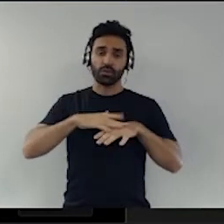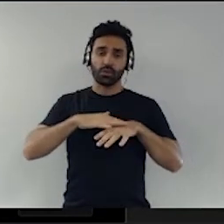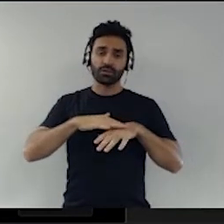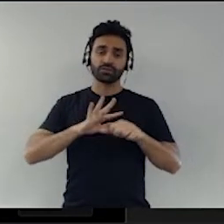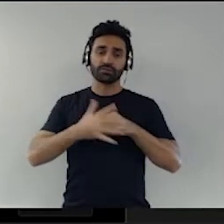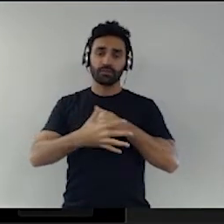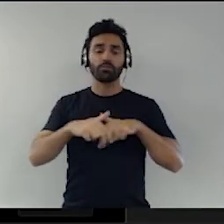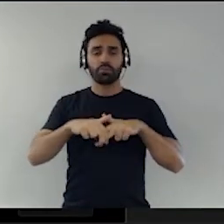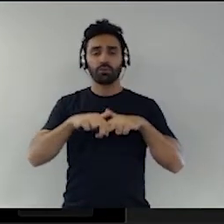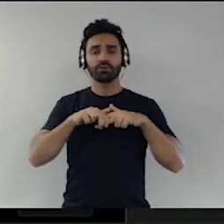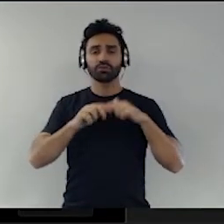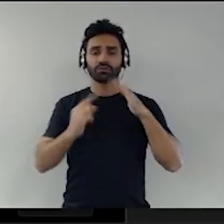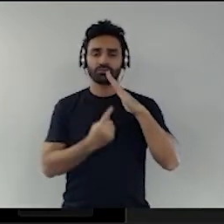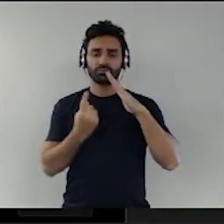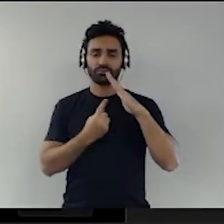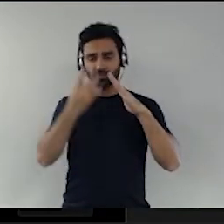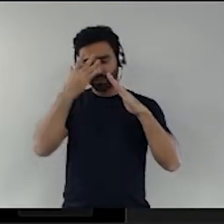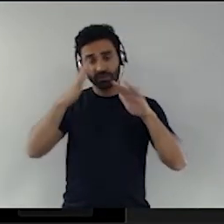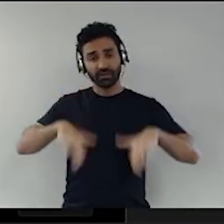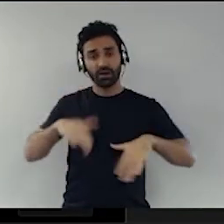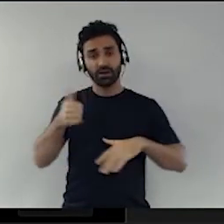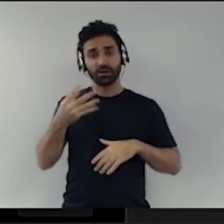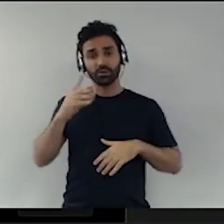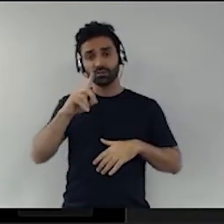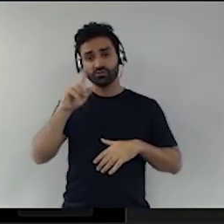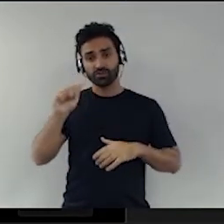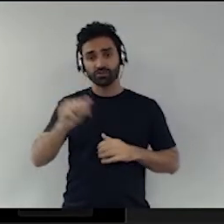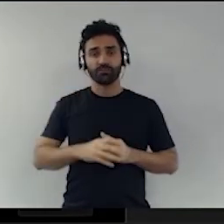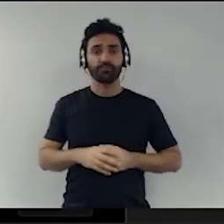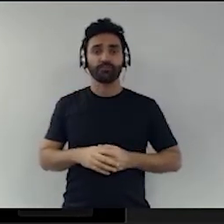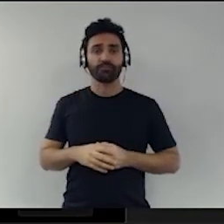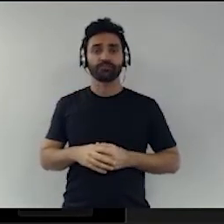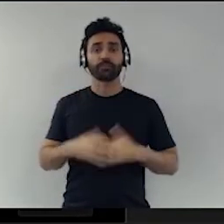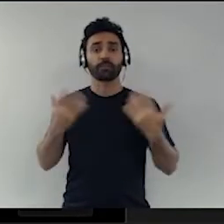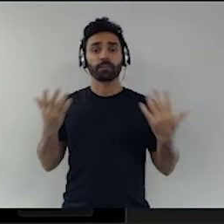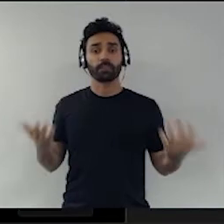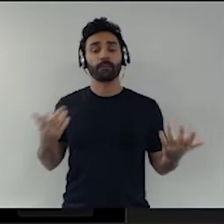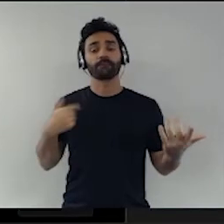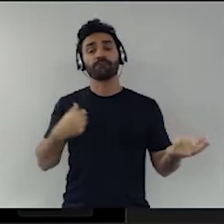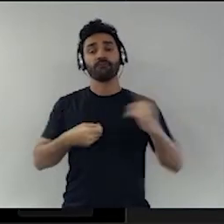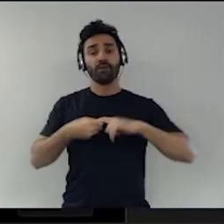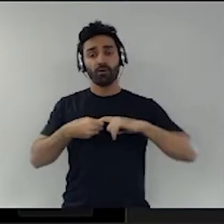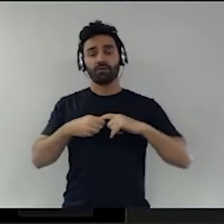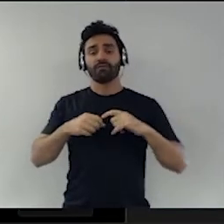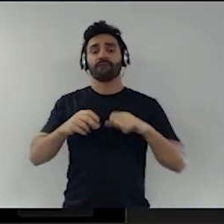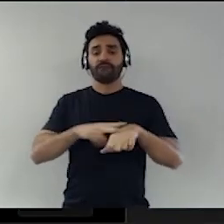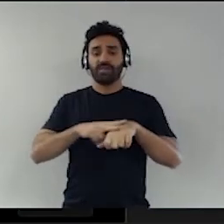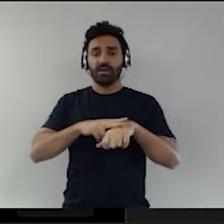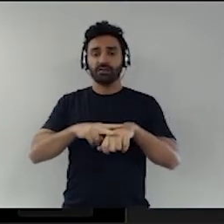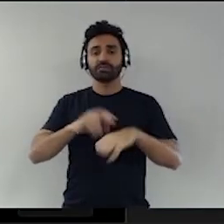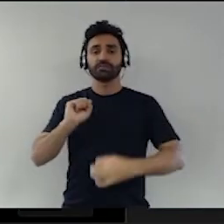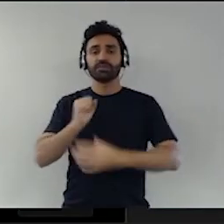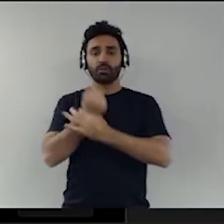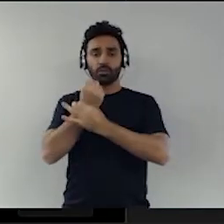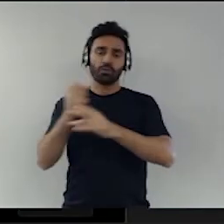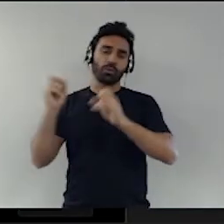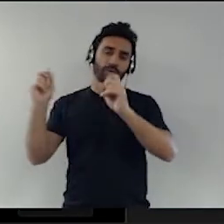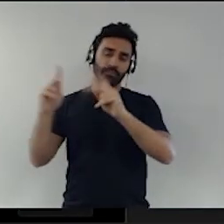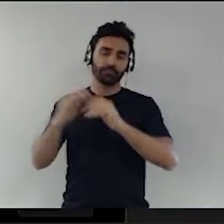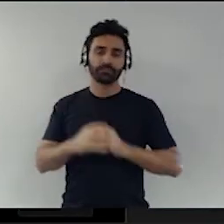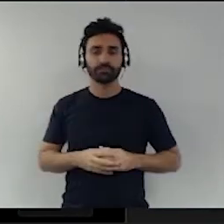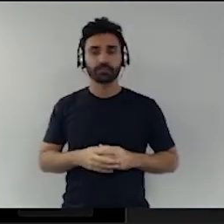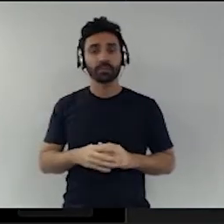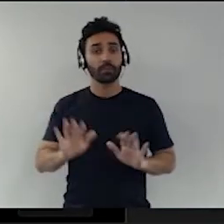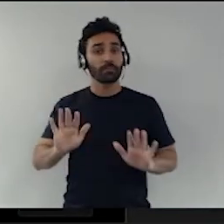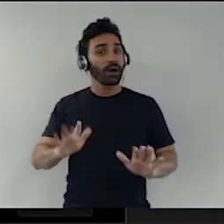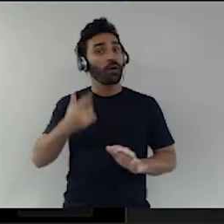que a gente isola o cidadão 14 dias, etc. Então, o que acontece aqui? Quando eu volto para o verde, seguro. Agora, veja o que